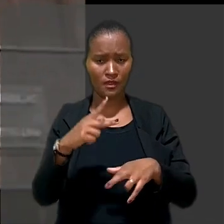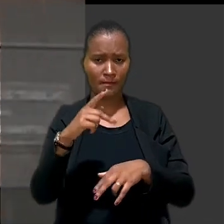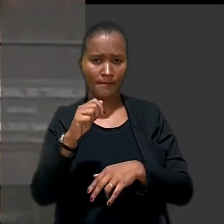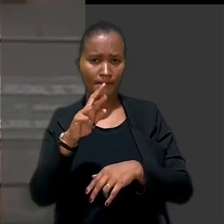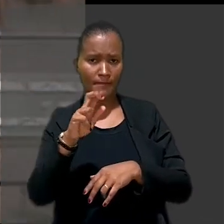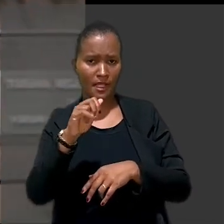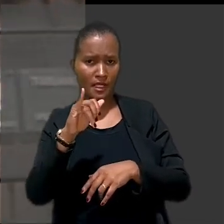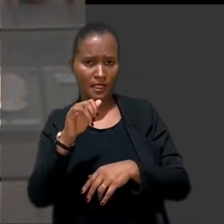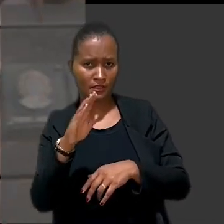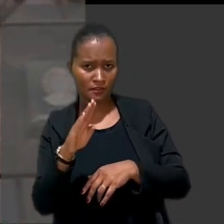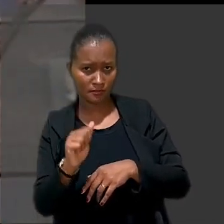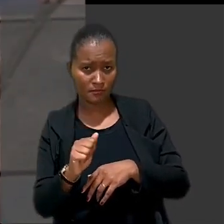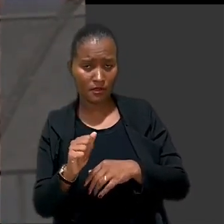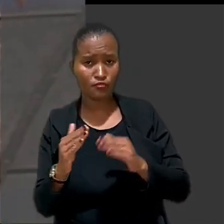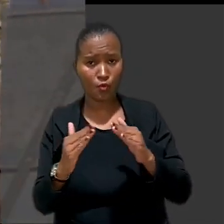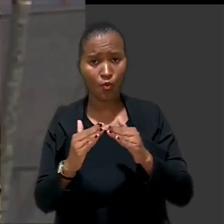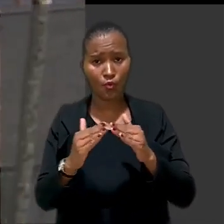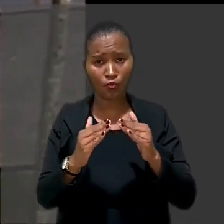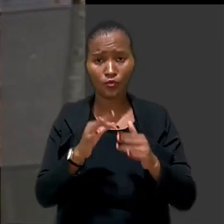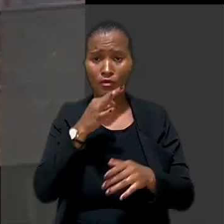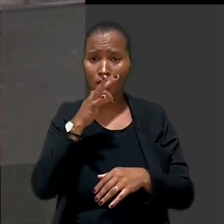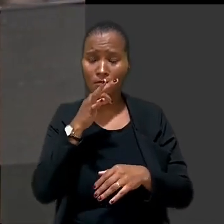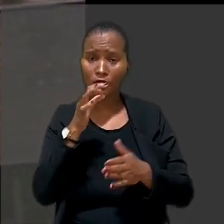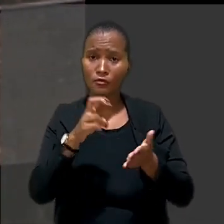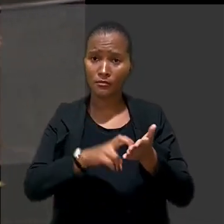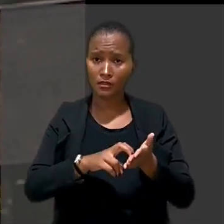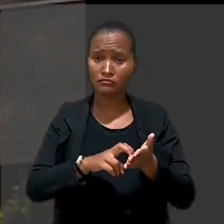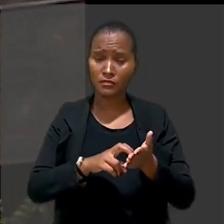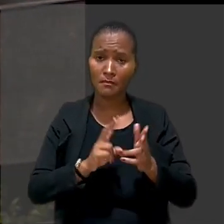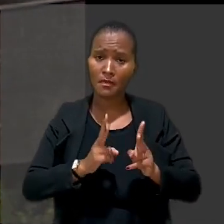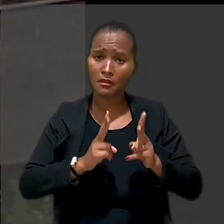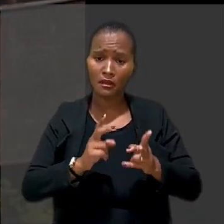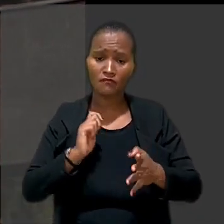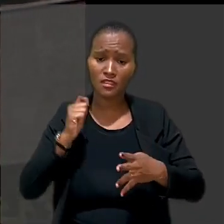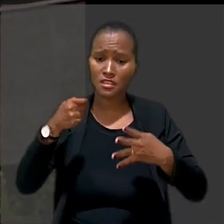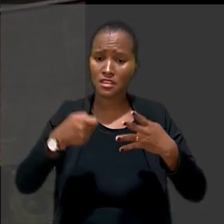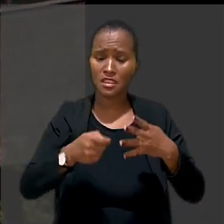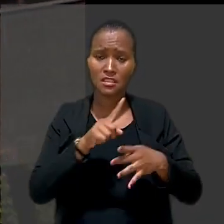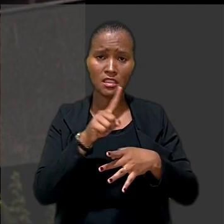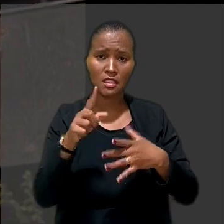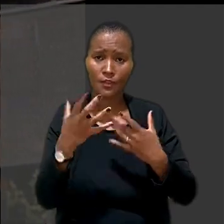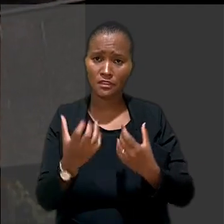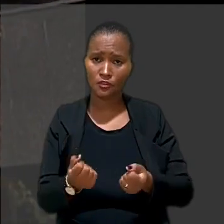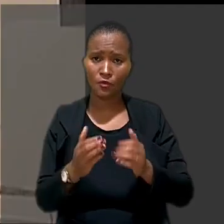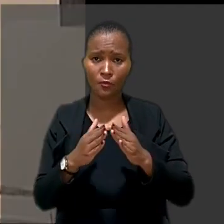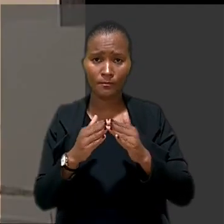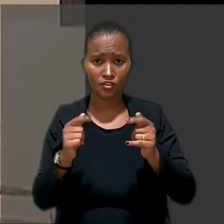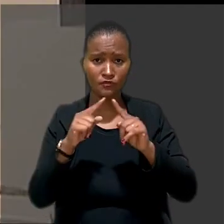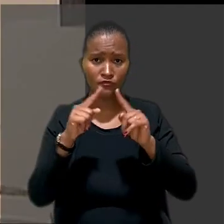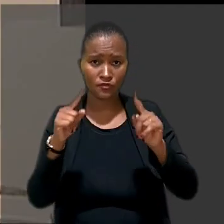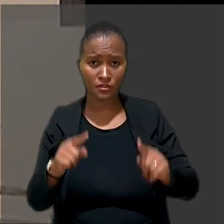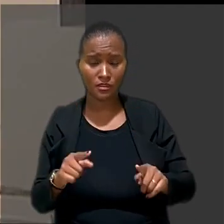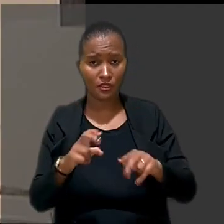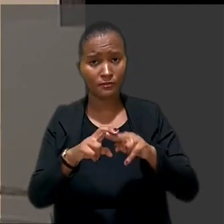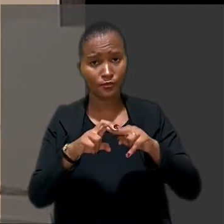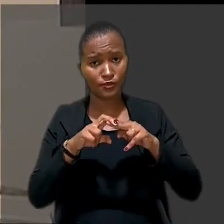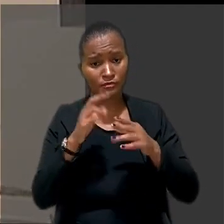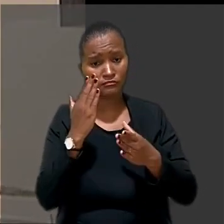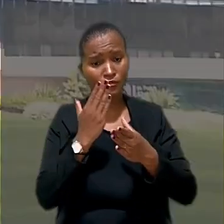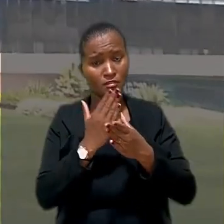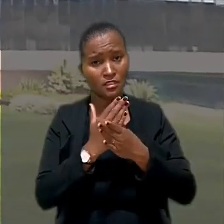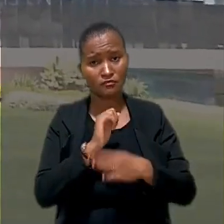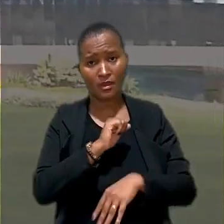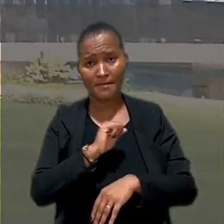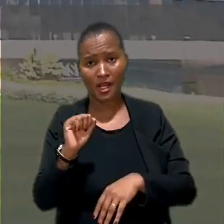Paraíba concordou com os argumentos do banco e manteve a sentença que negou o pedido do empregado. Por isso, a ação foi